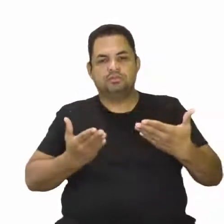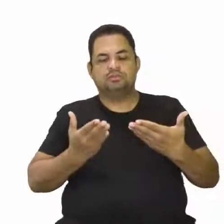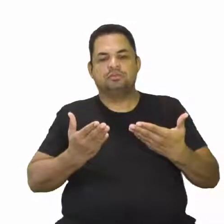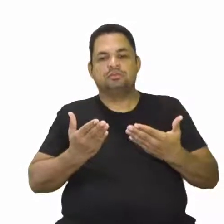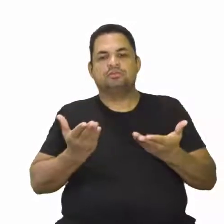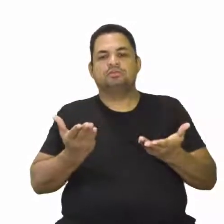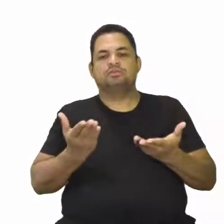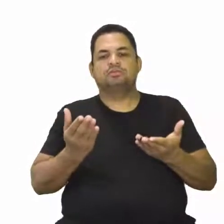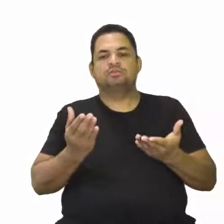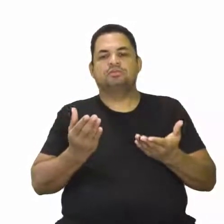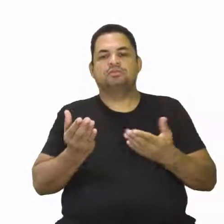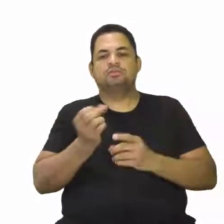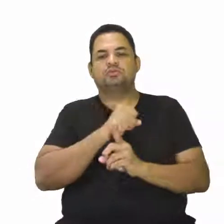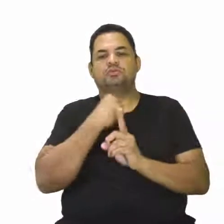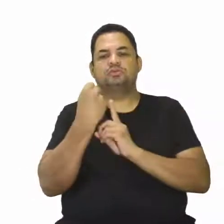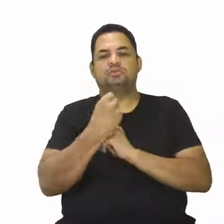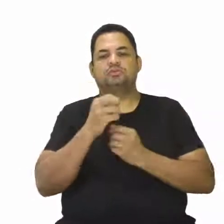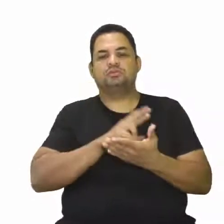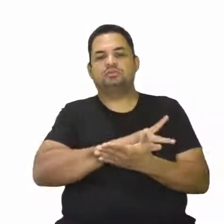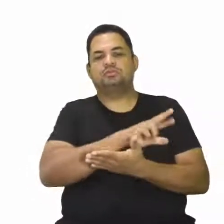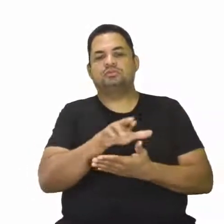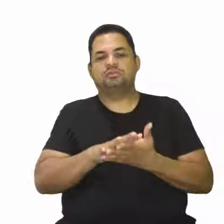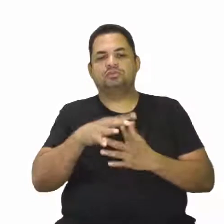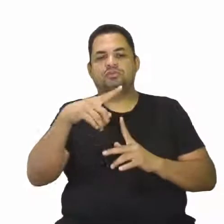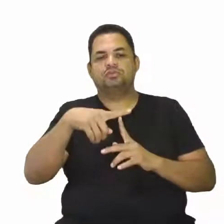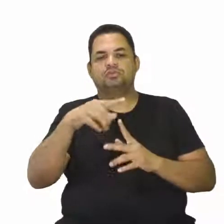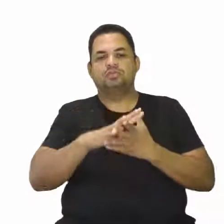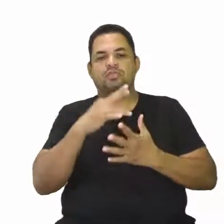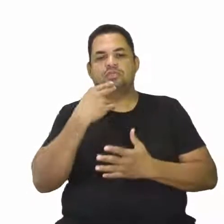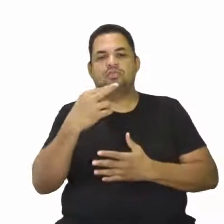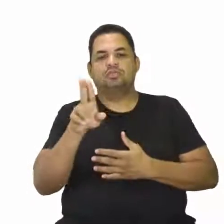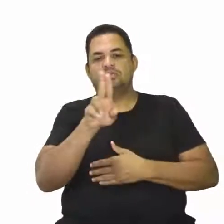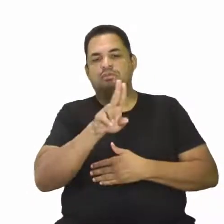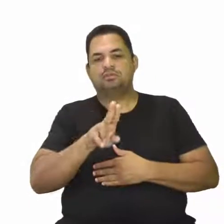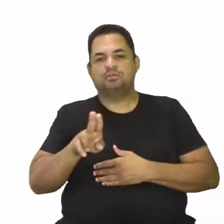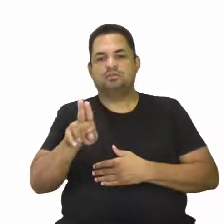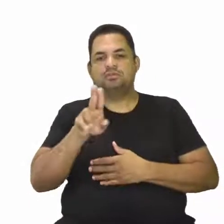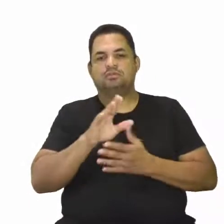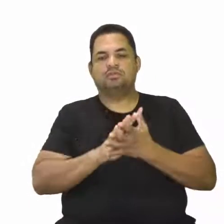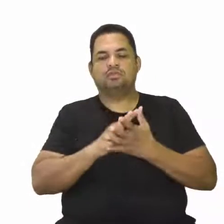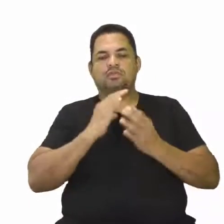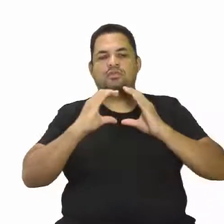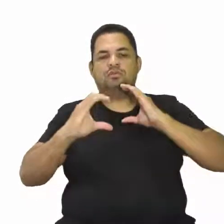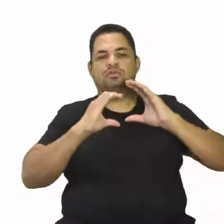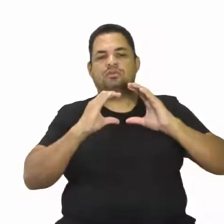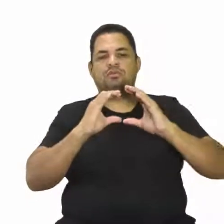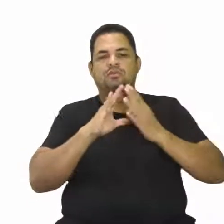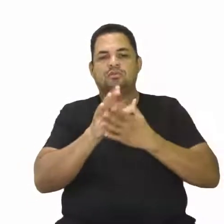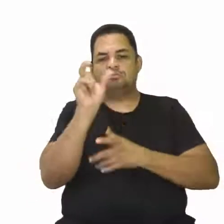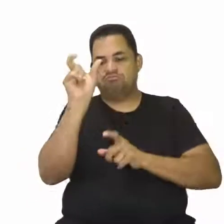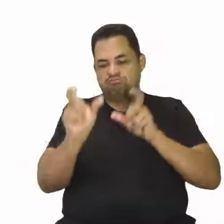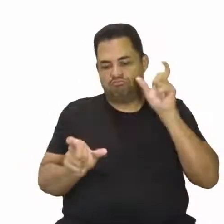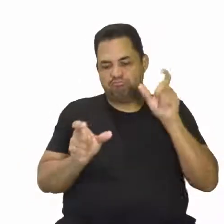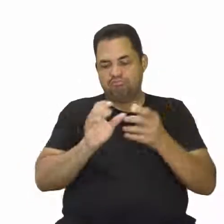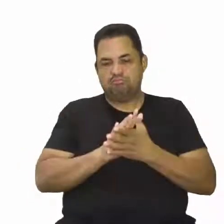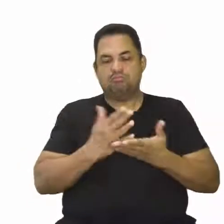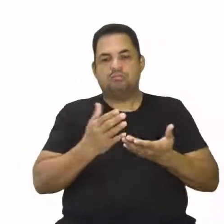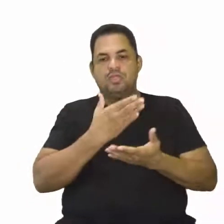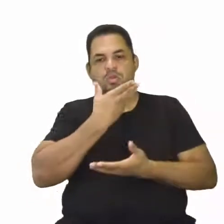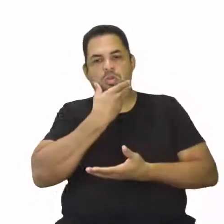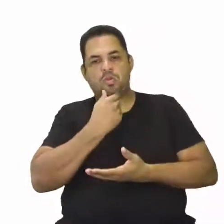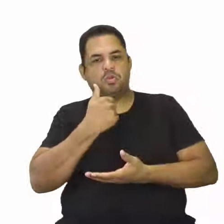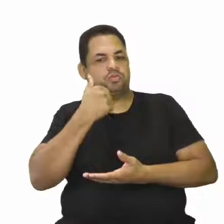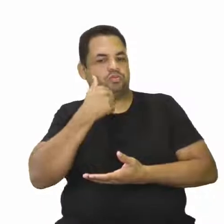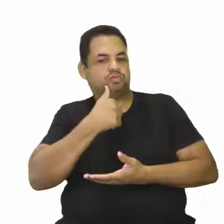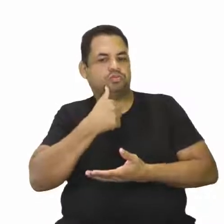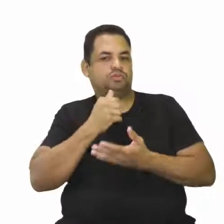e o estilo de língua adequados à situação comunicativa, aos interlocutores e ao gênero